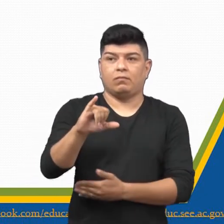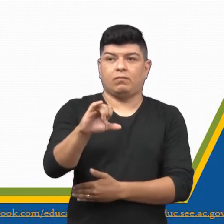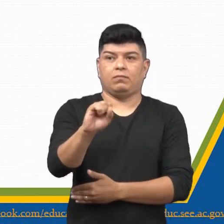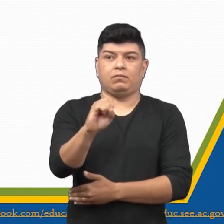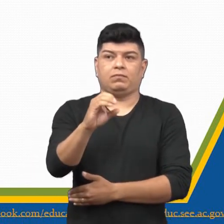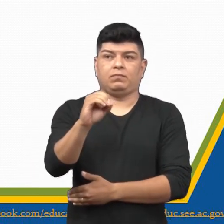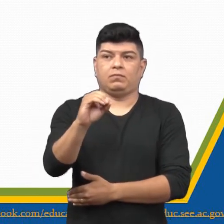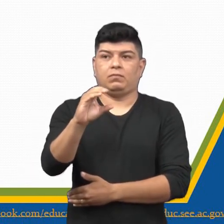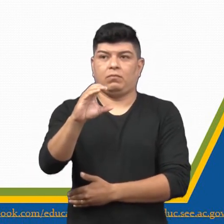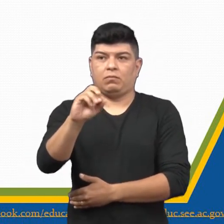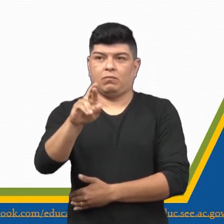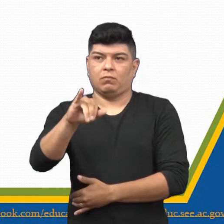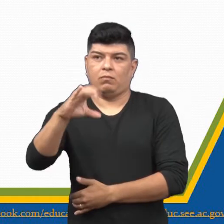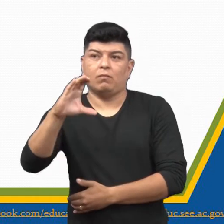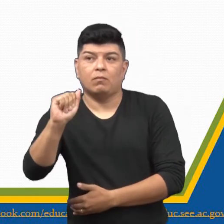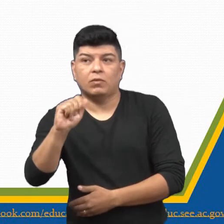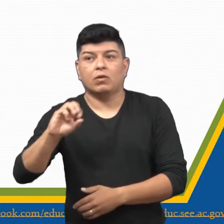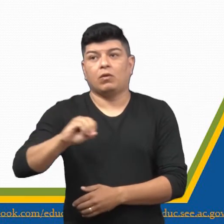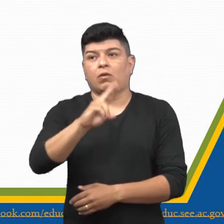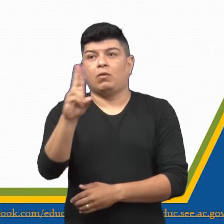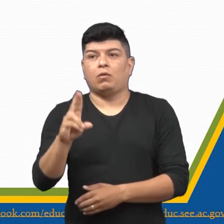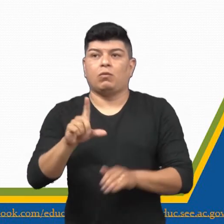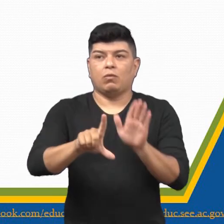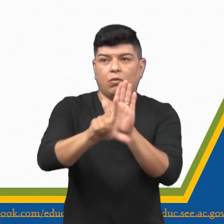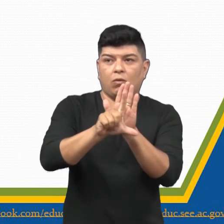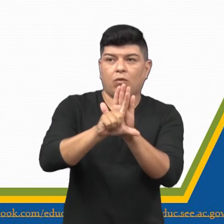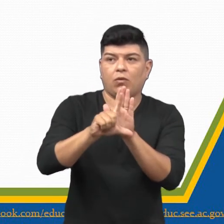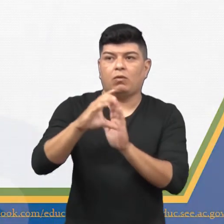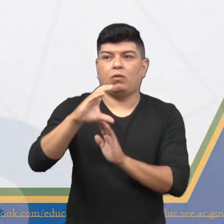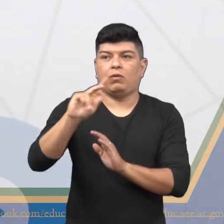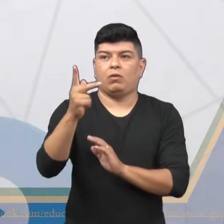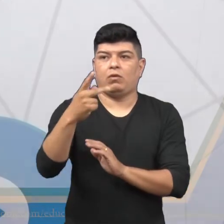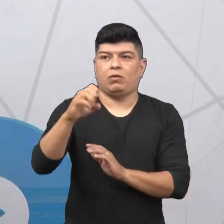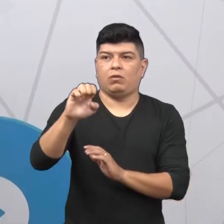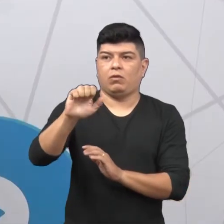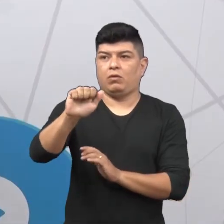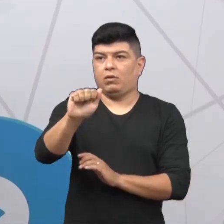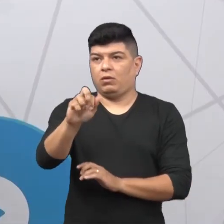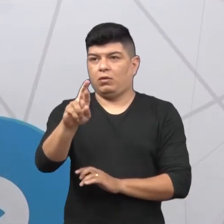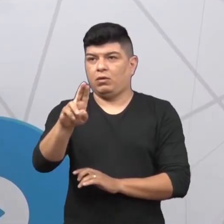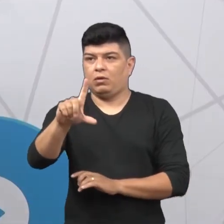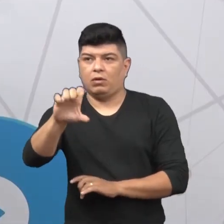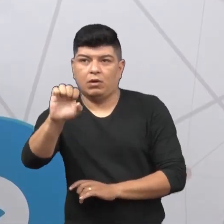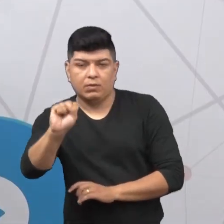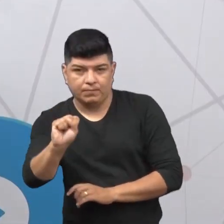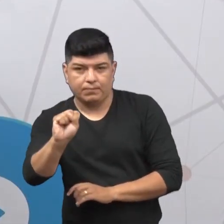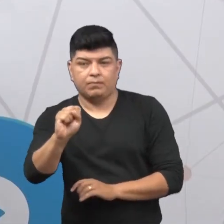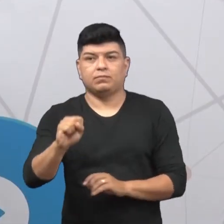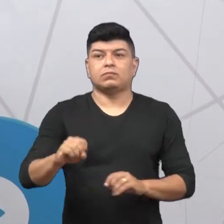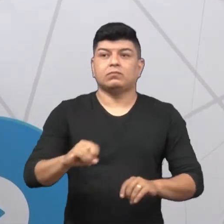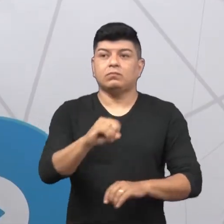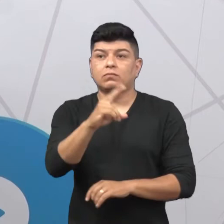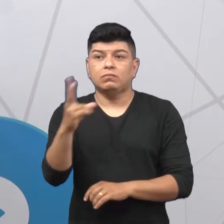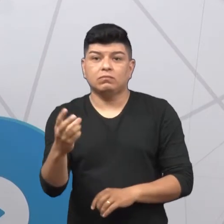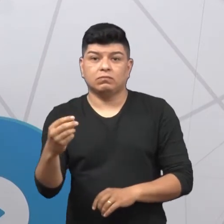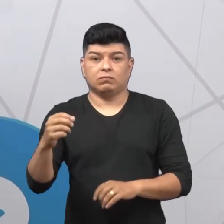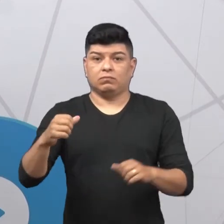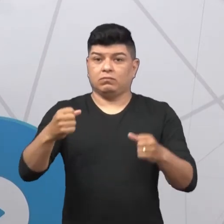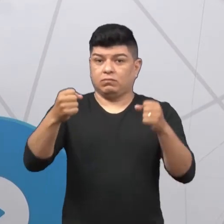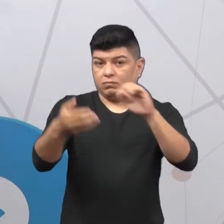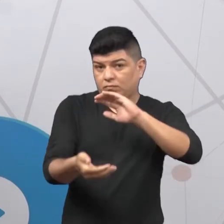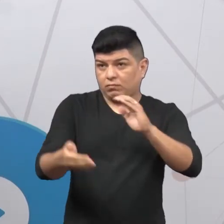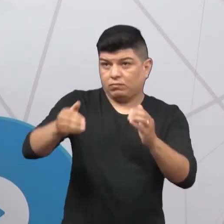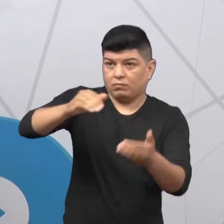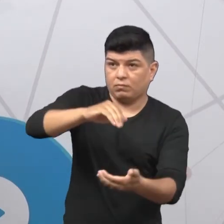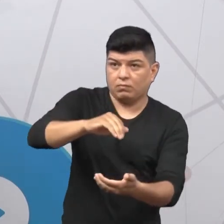de Charles. Costuma-se chamar transformação isocórica, transformação isométrica ou